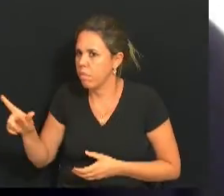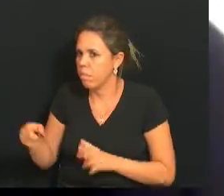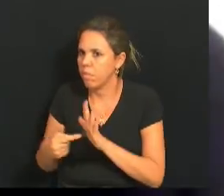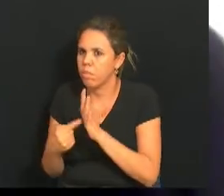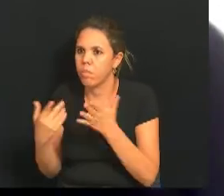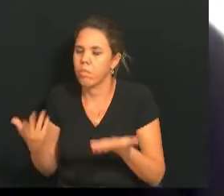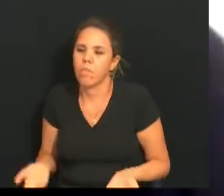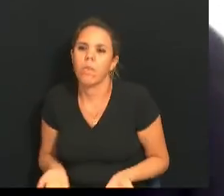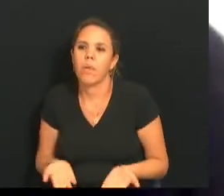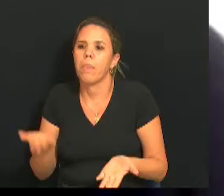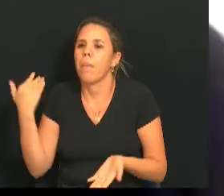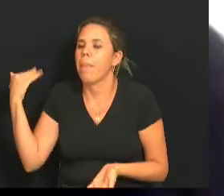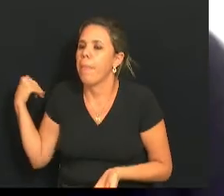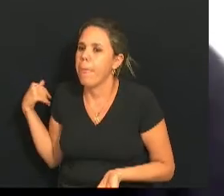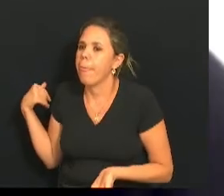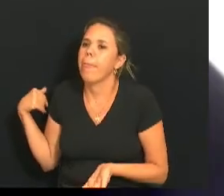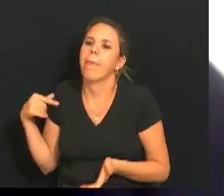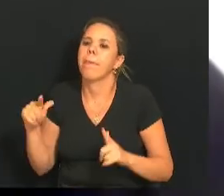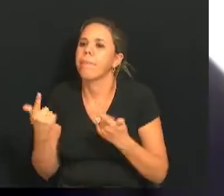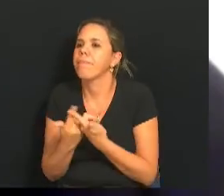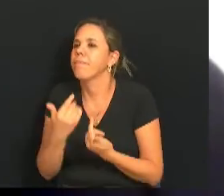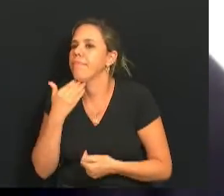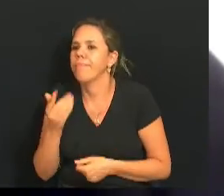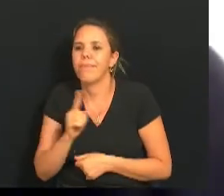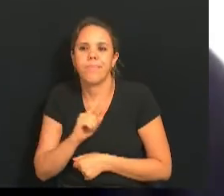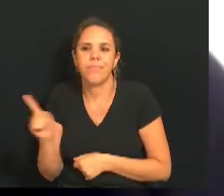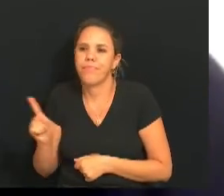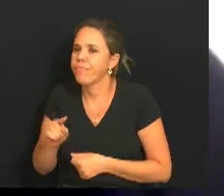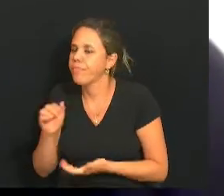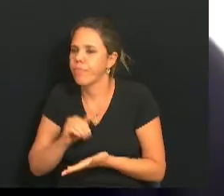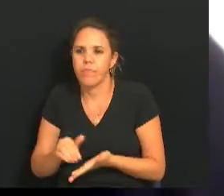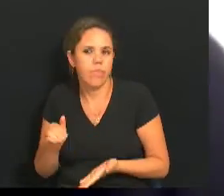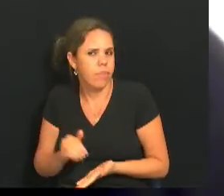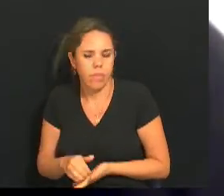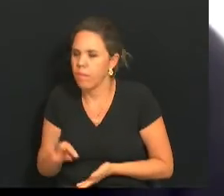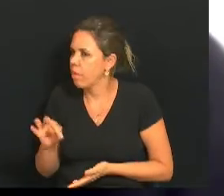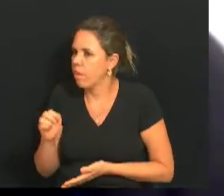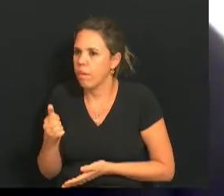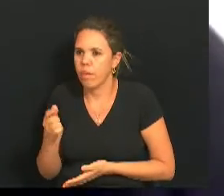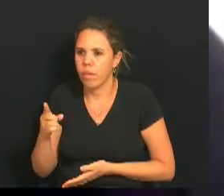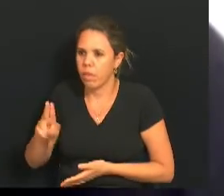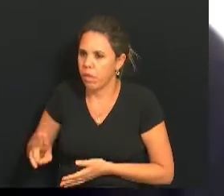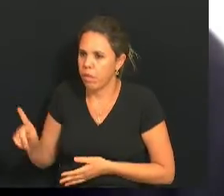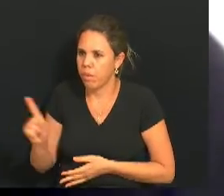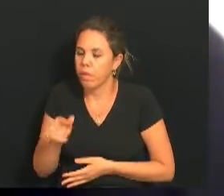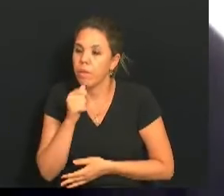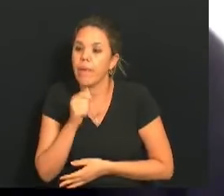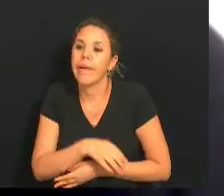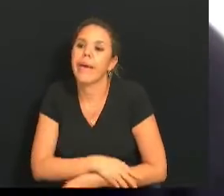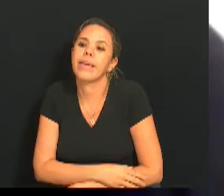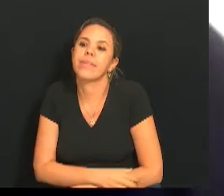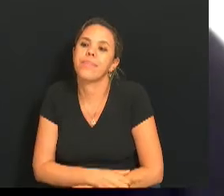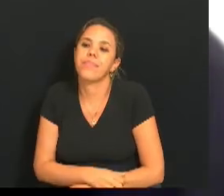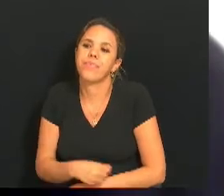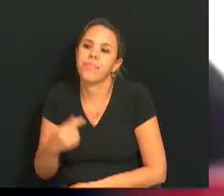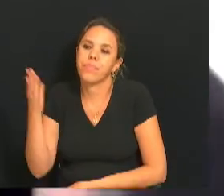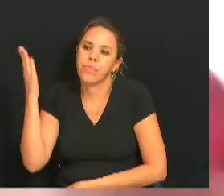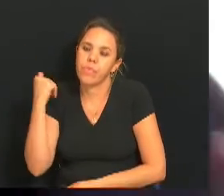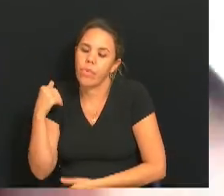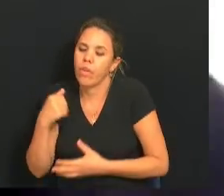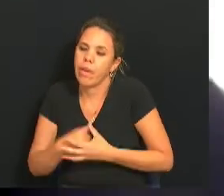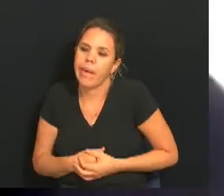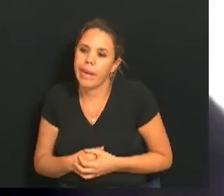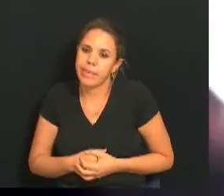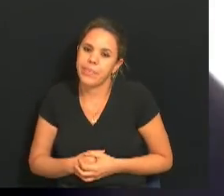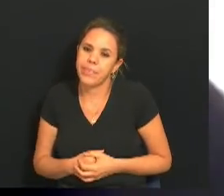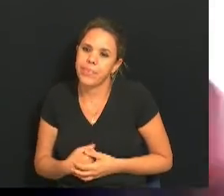apresentado no momento em que a gestão não era o secretário Tadeu, né? Por mais que a gente sabe